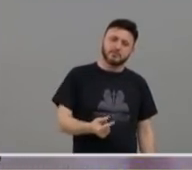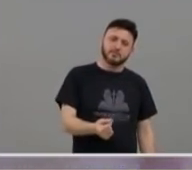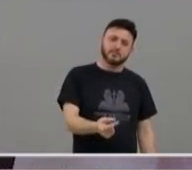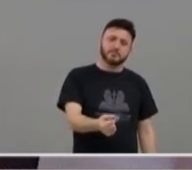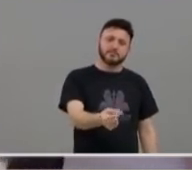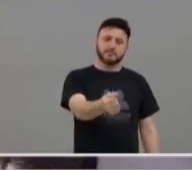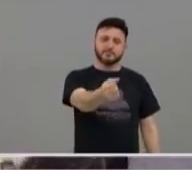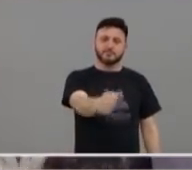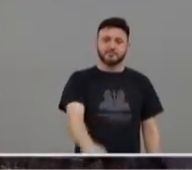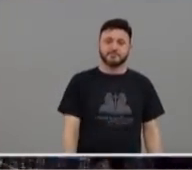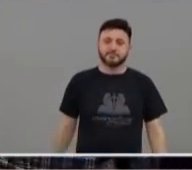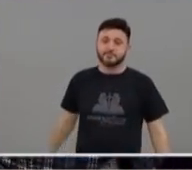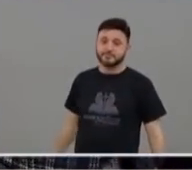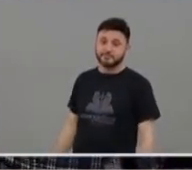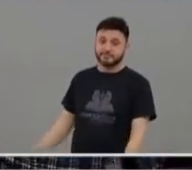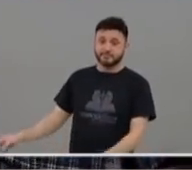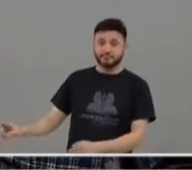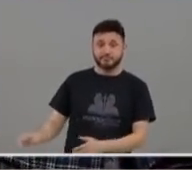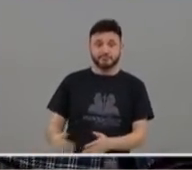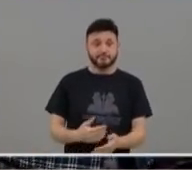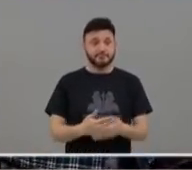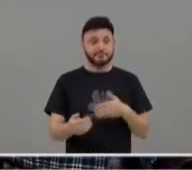viver.